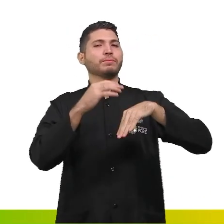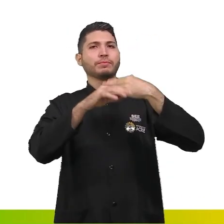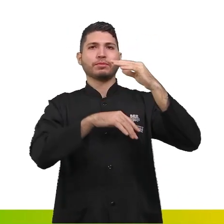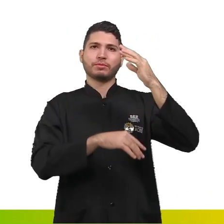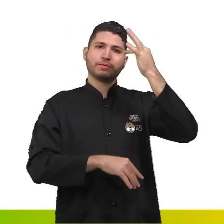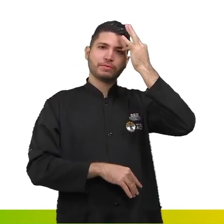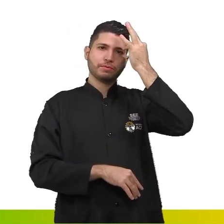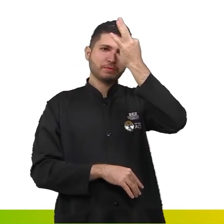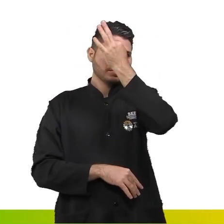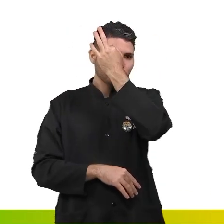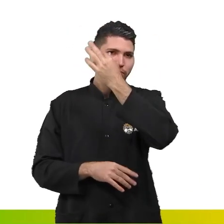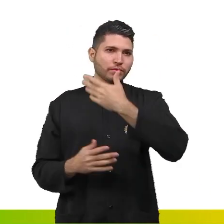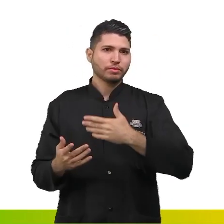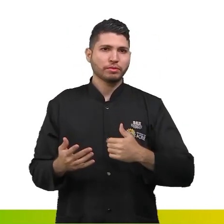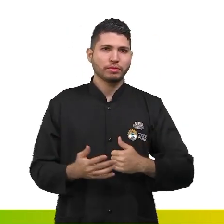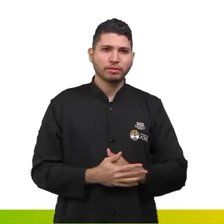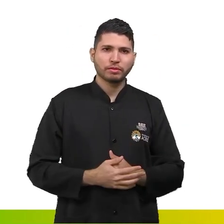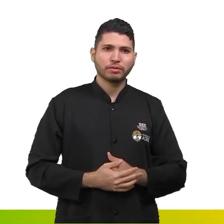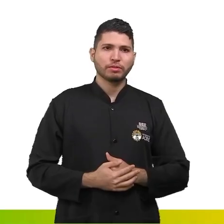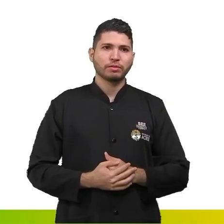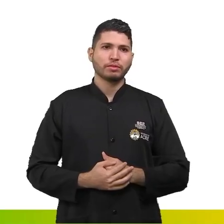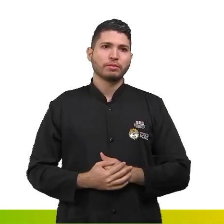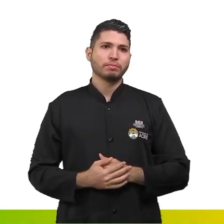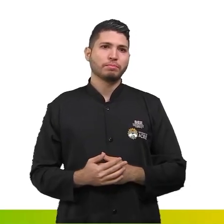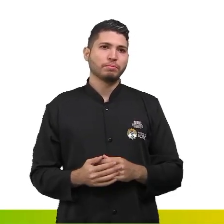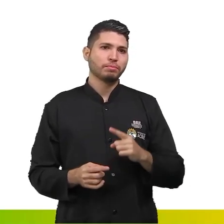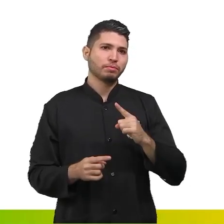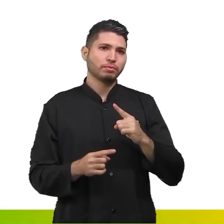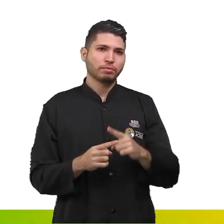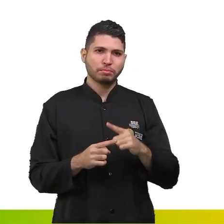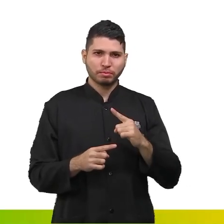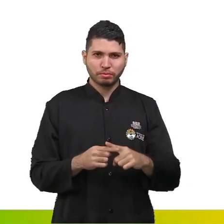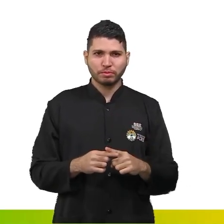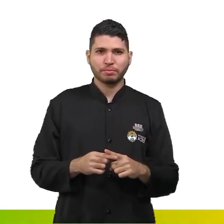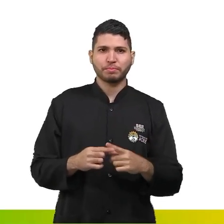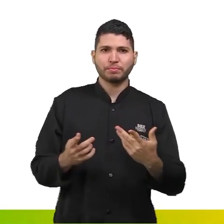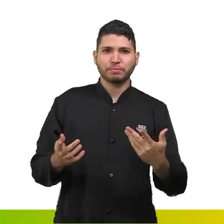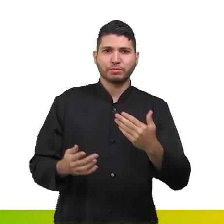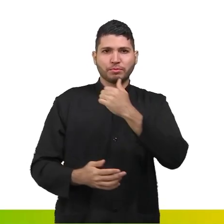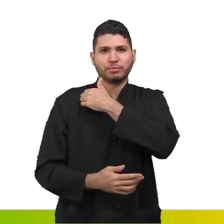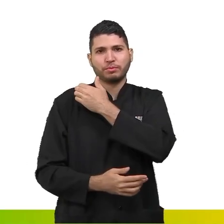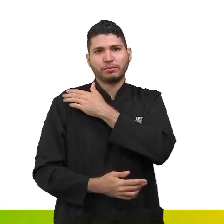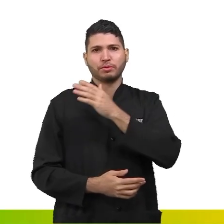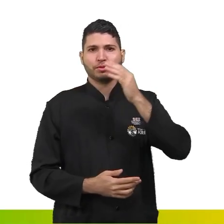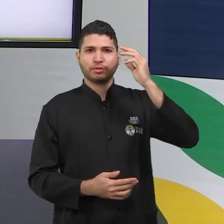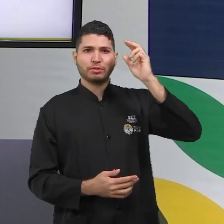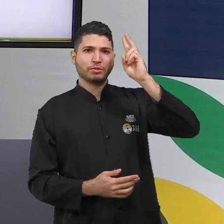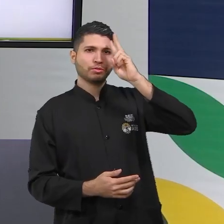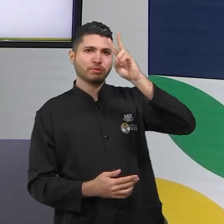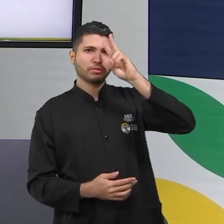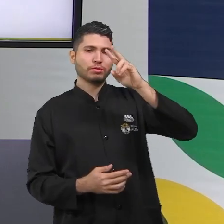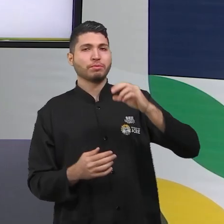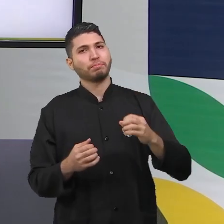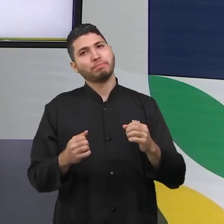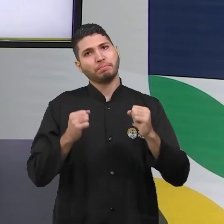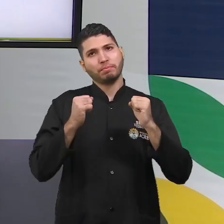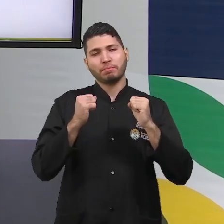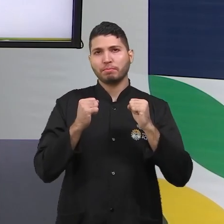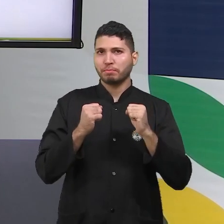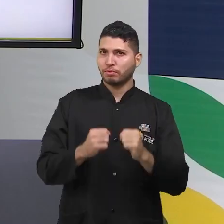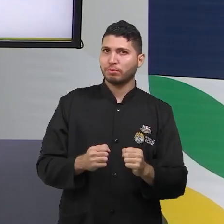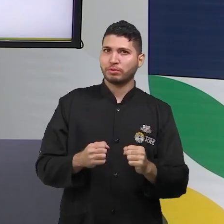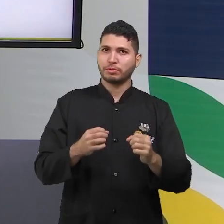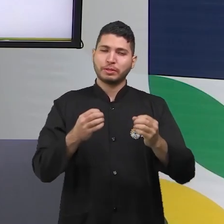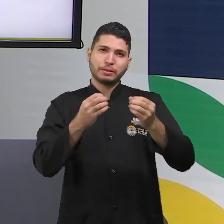podem afetar a nossa compreensão da filosofia e do mundo. E isso não é bom para